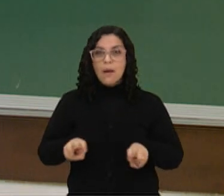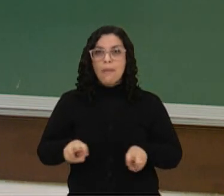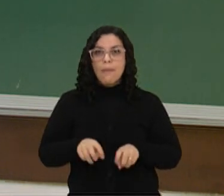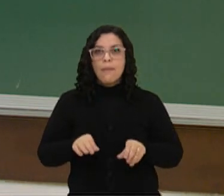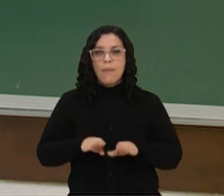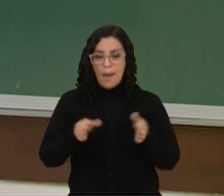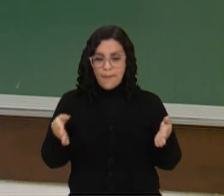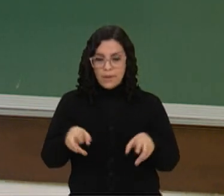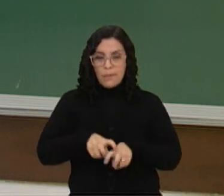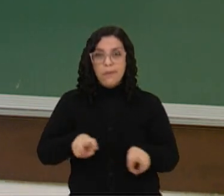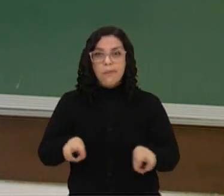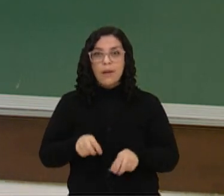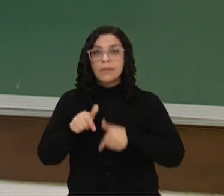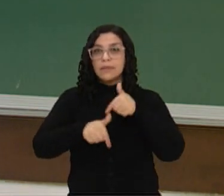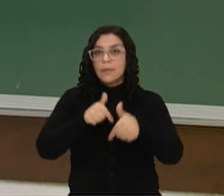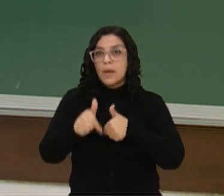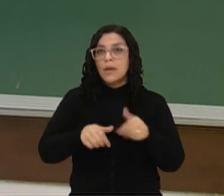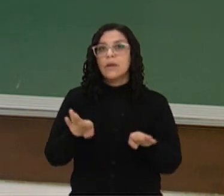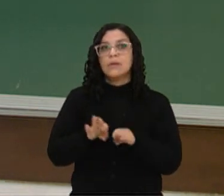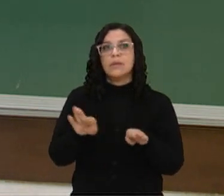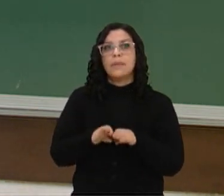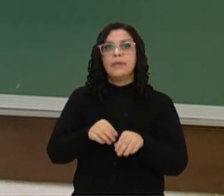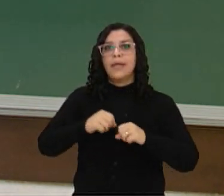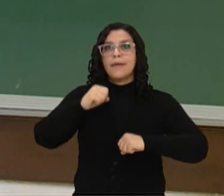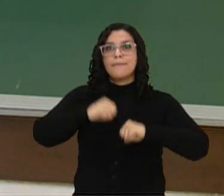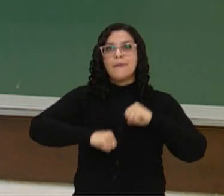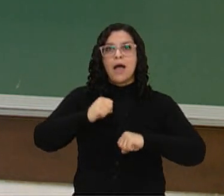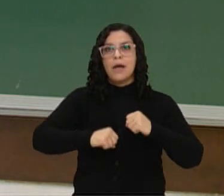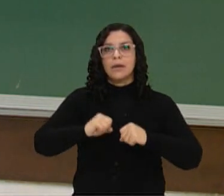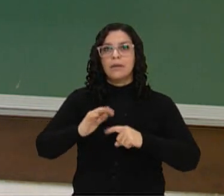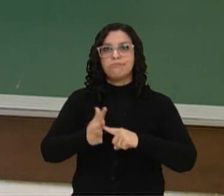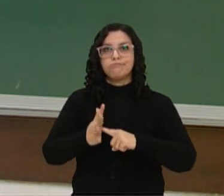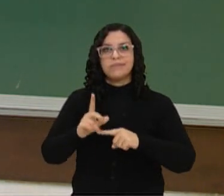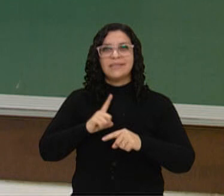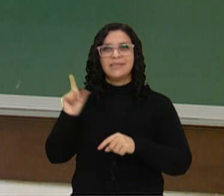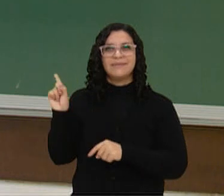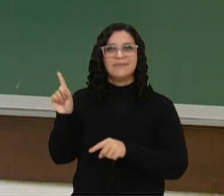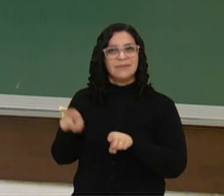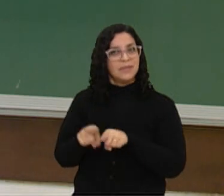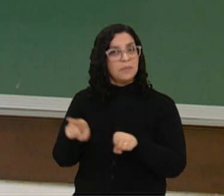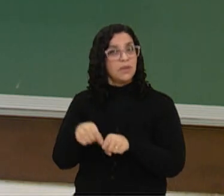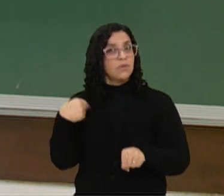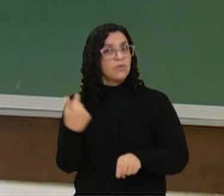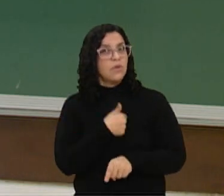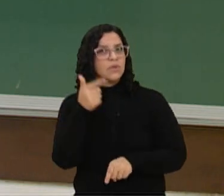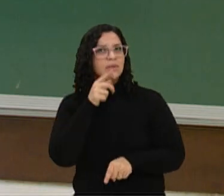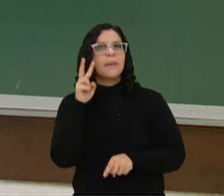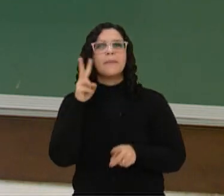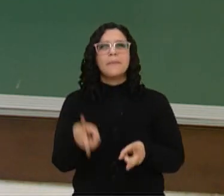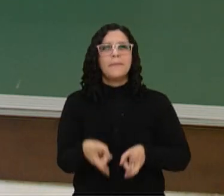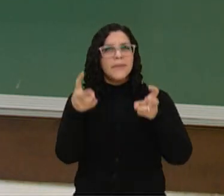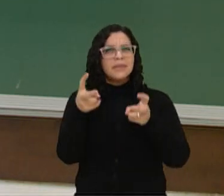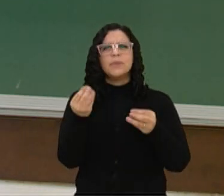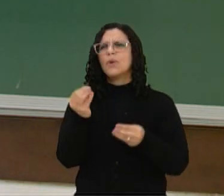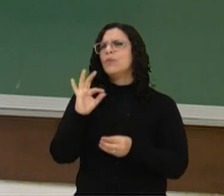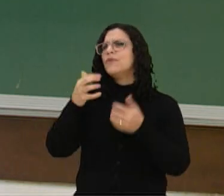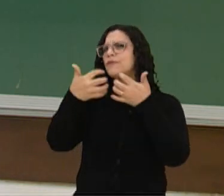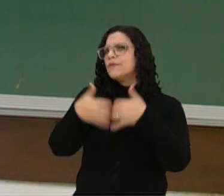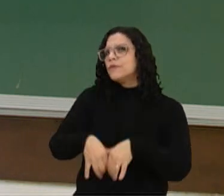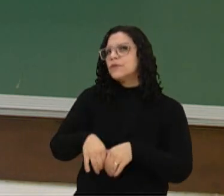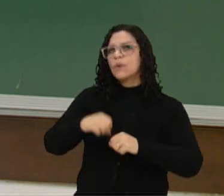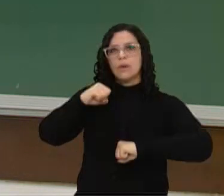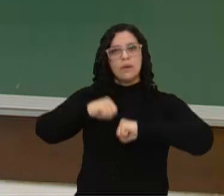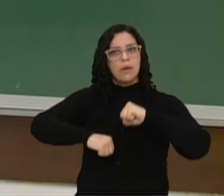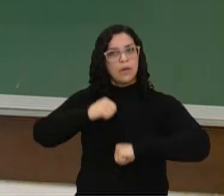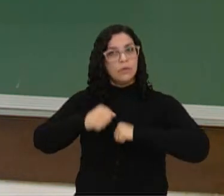pessoas trabalhando, quantidades de máquinas e tudo mais, que nos leva a essa ideia do que é a indústria, do que